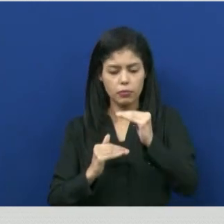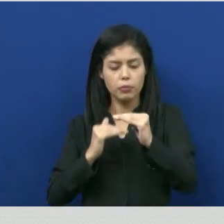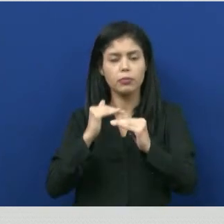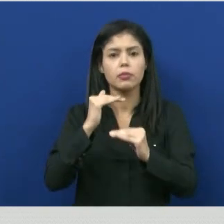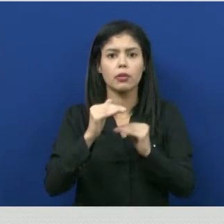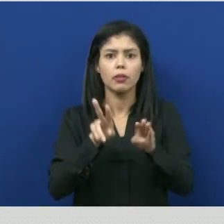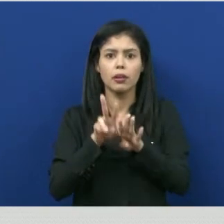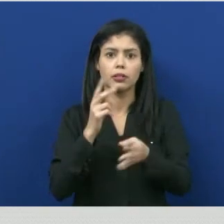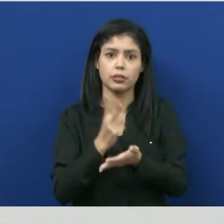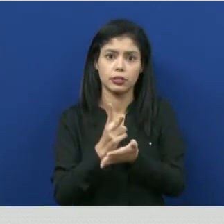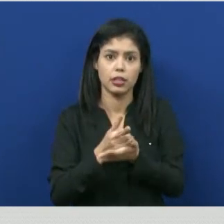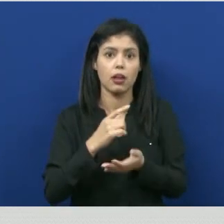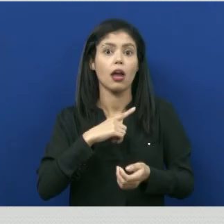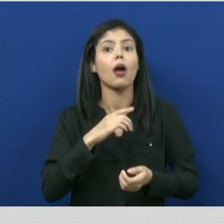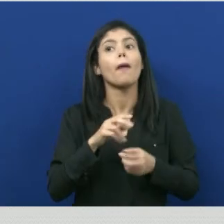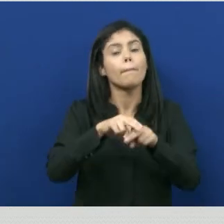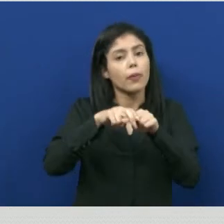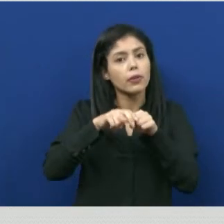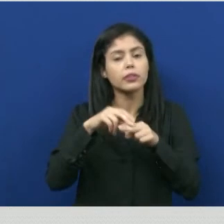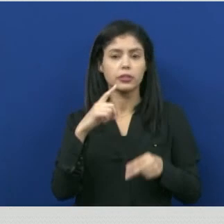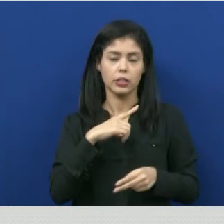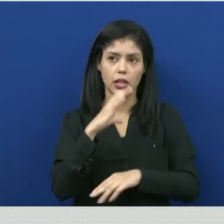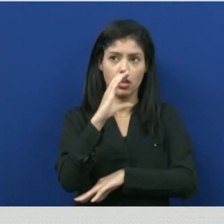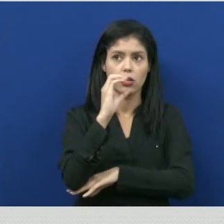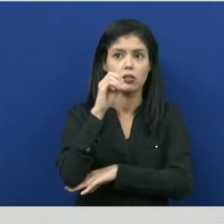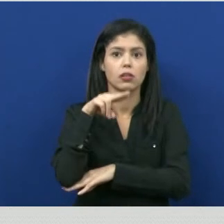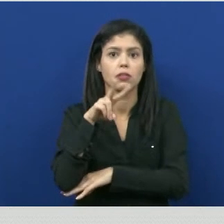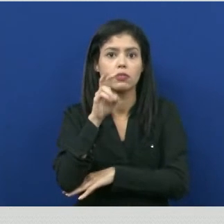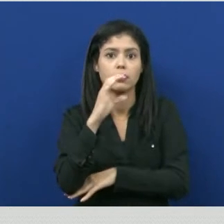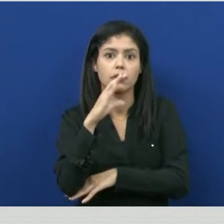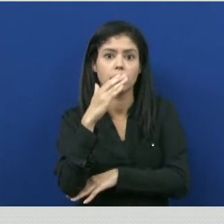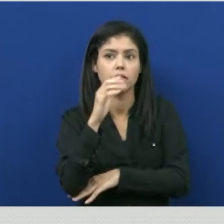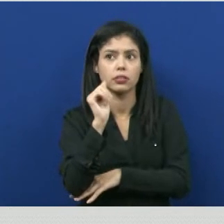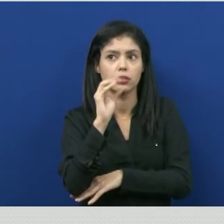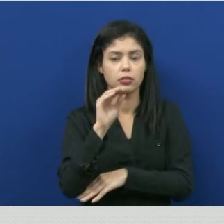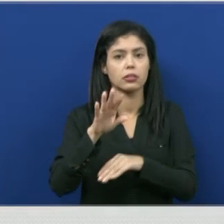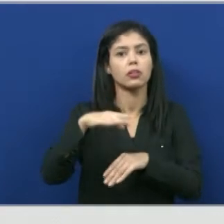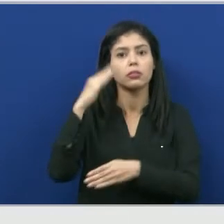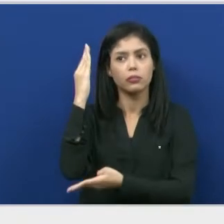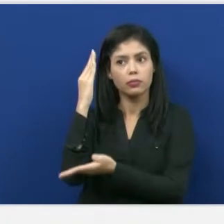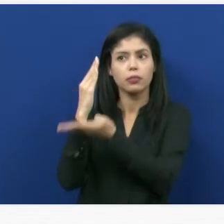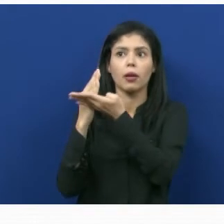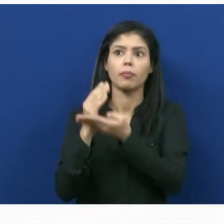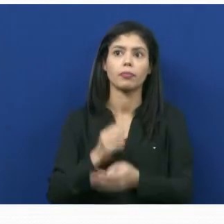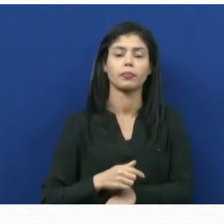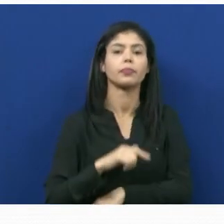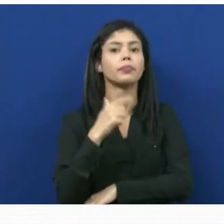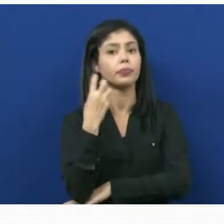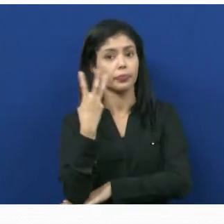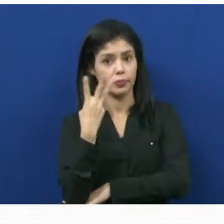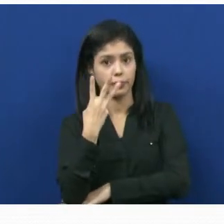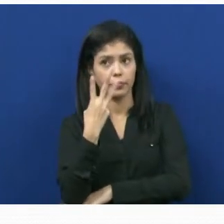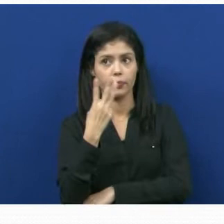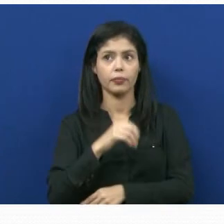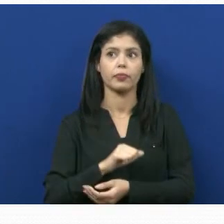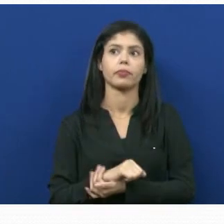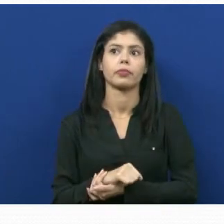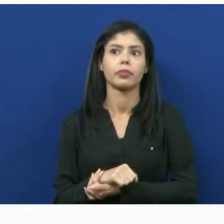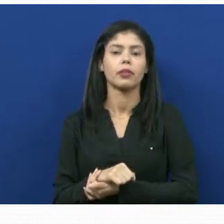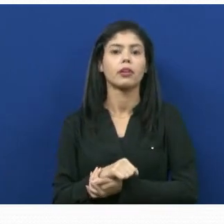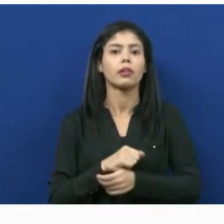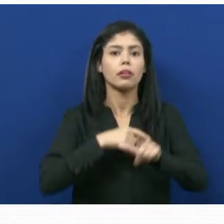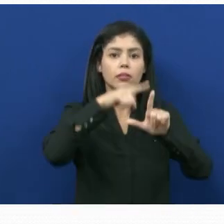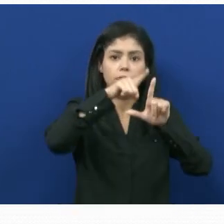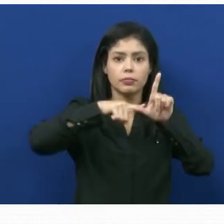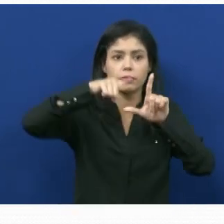que esse processo é conhecido como convecção térmica. E o terceiro processo é o processo de